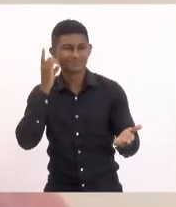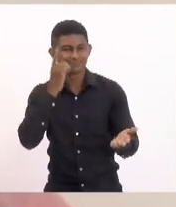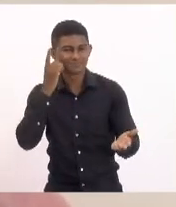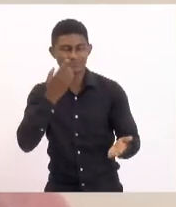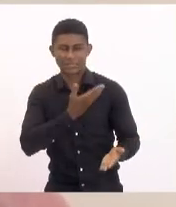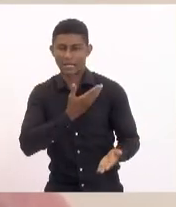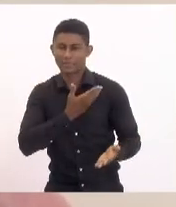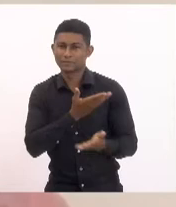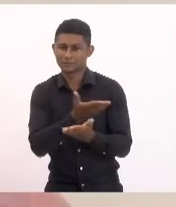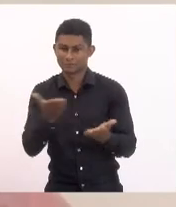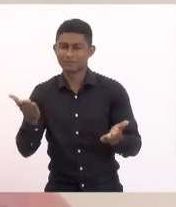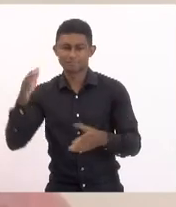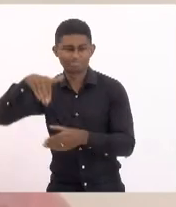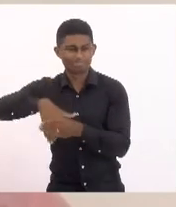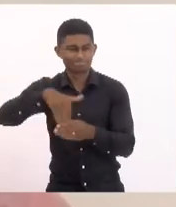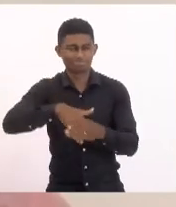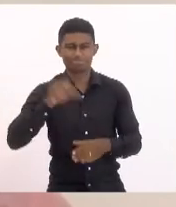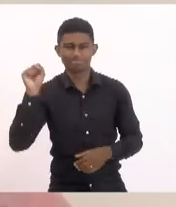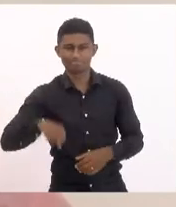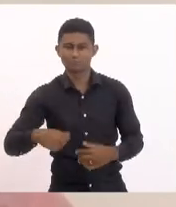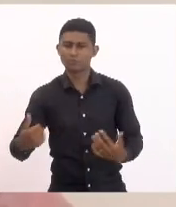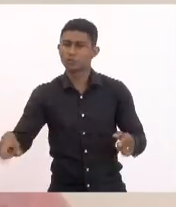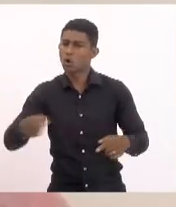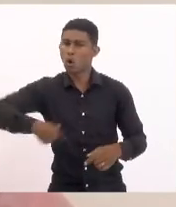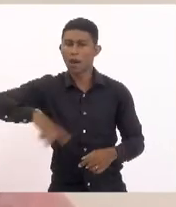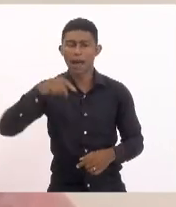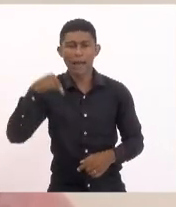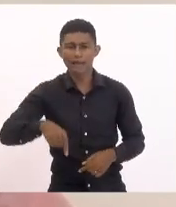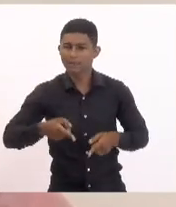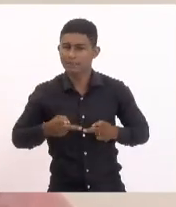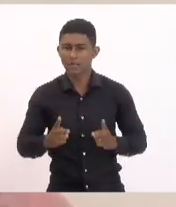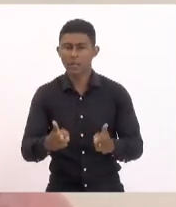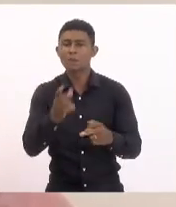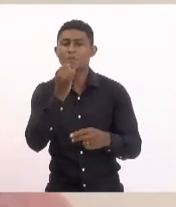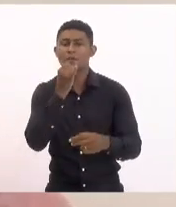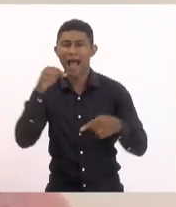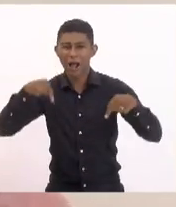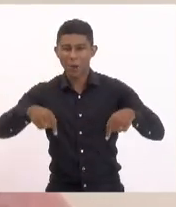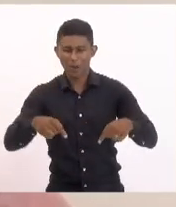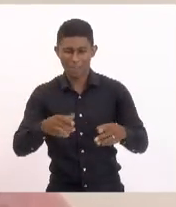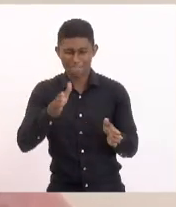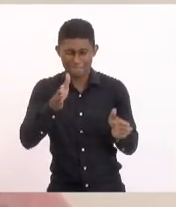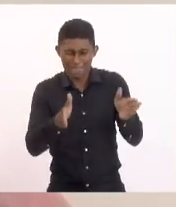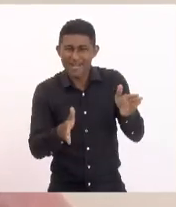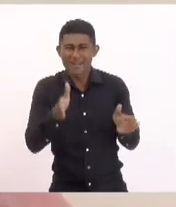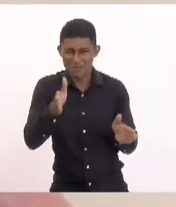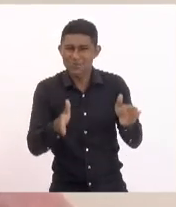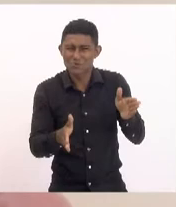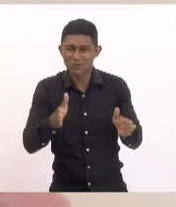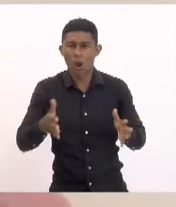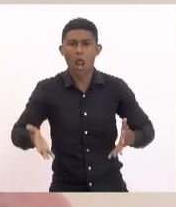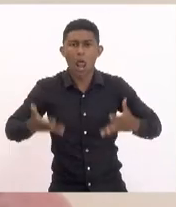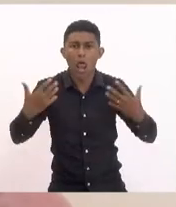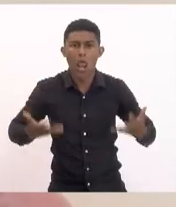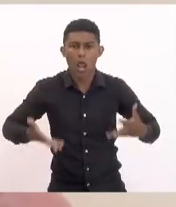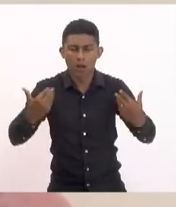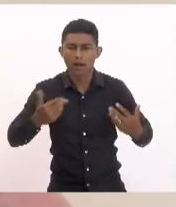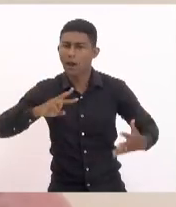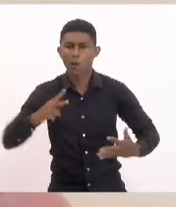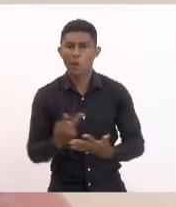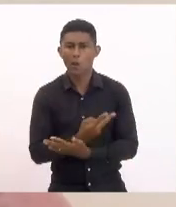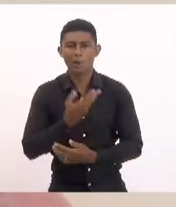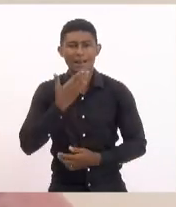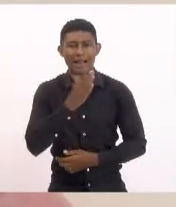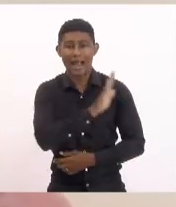e sempre estaremos falando aqui. Todo momento, agora, por exemplo, período de verão, quantas são as crianças que desaparecem